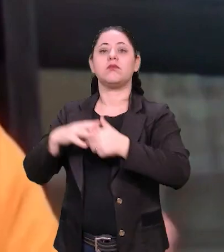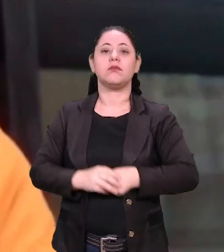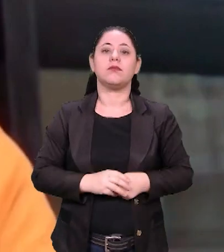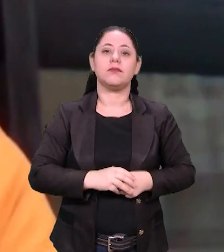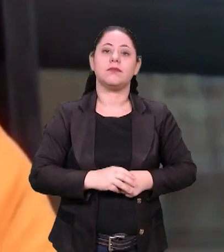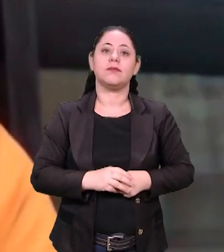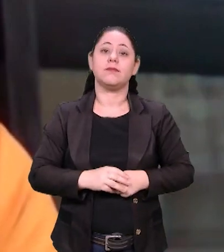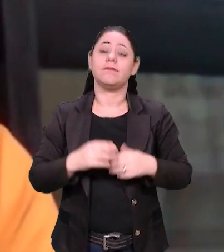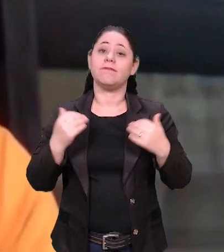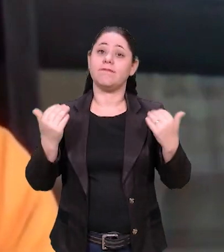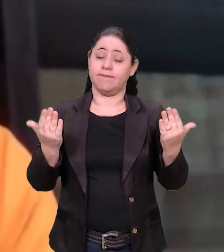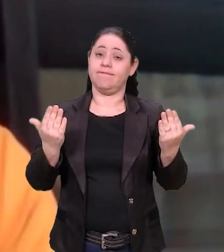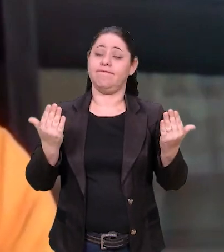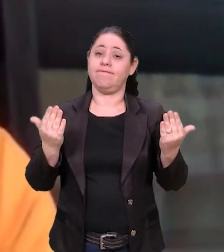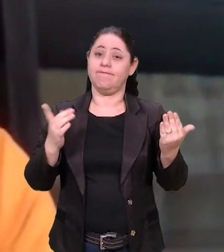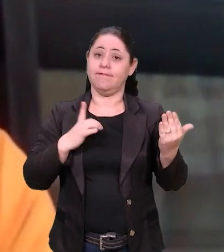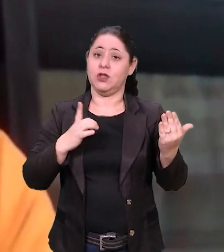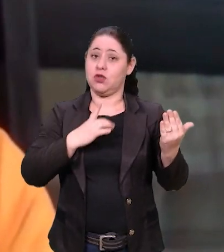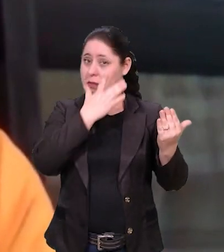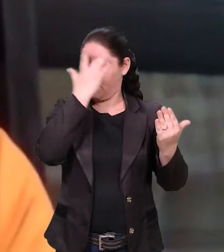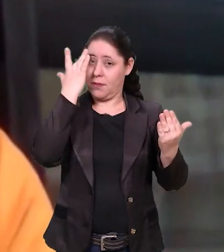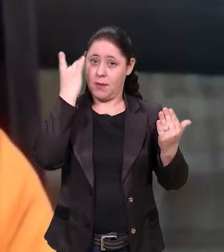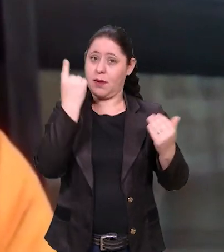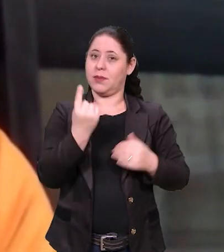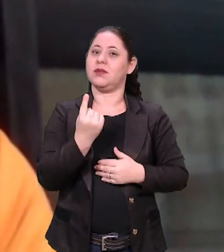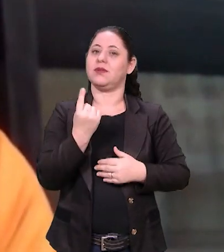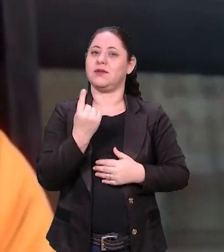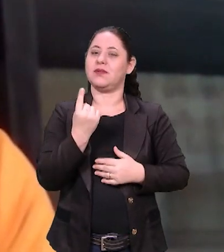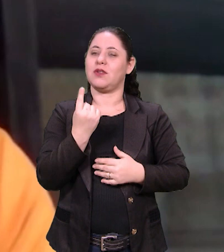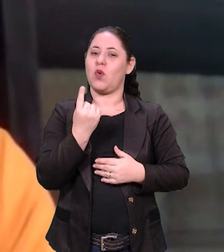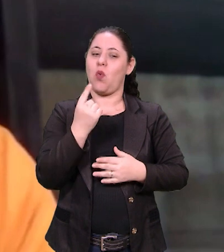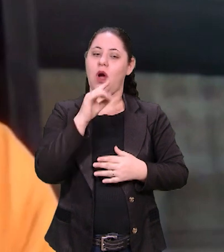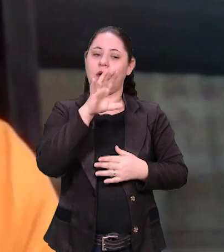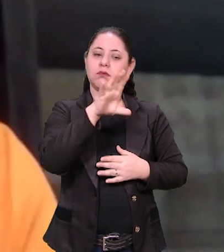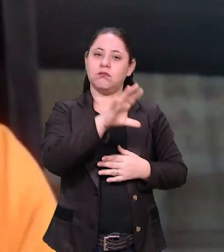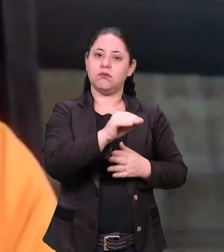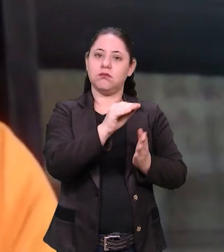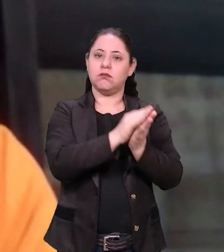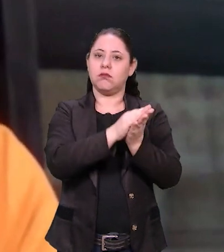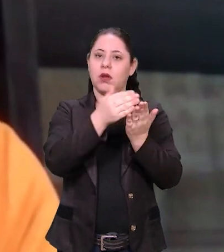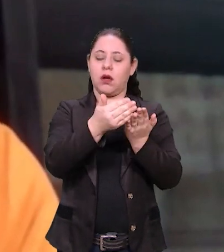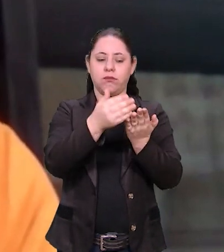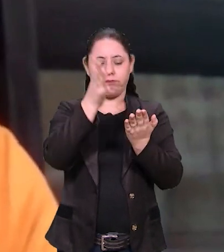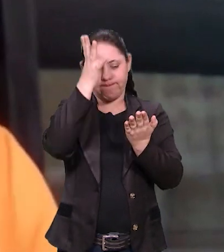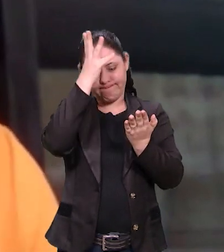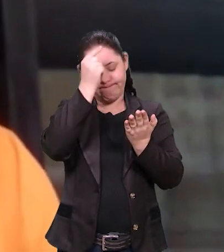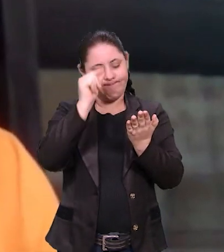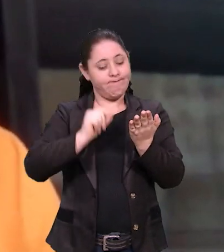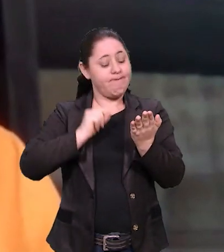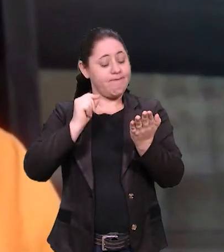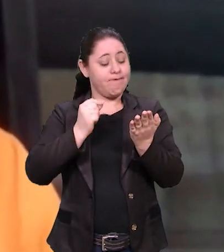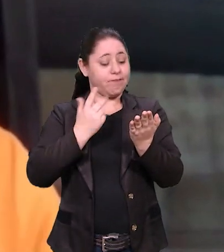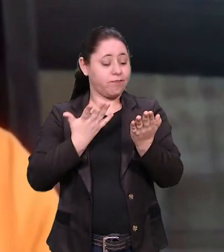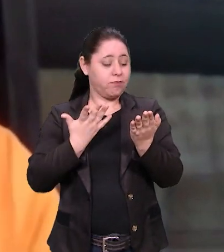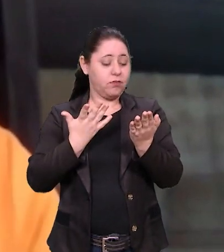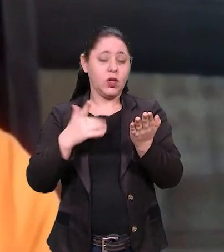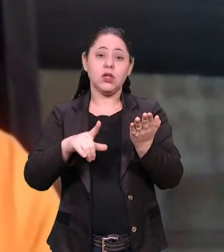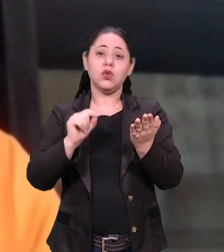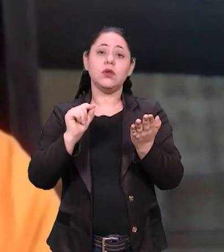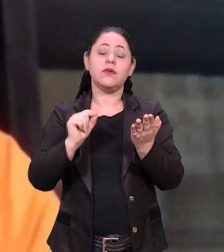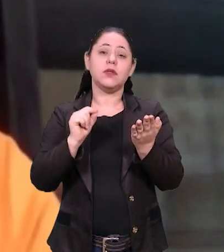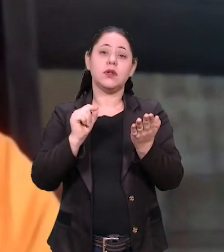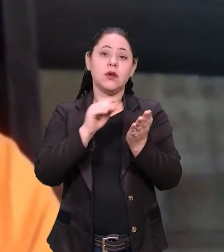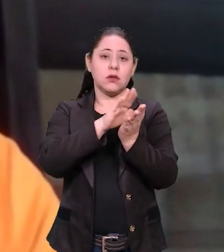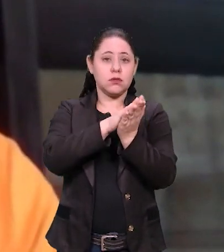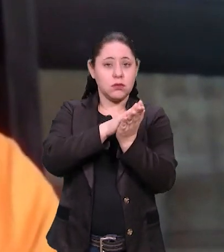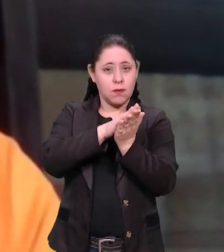tinha uma pessoa com aquela carteira na mão que ela tinha que tomar uma decisão. E dentro da carteira, eles colocaram um cartãozinho